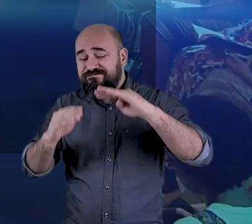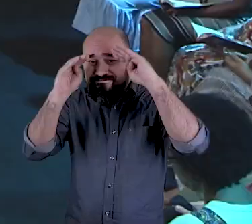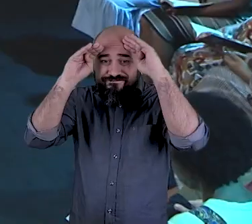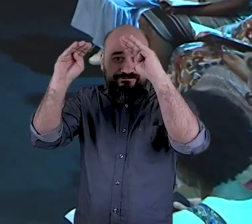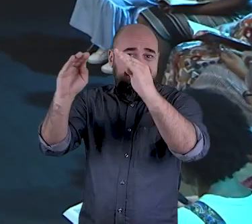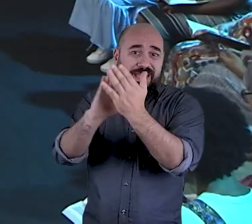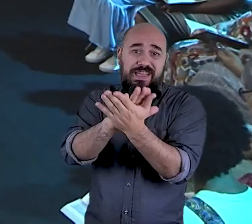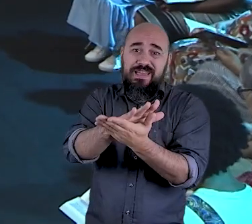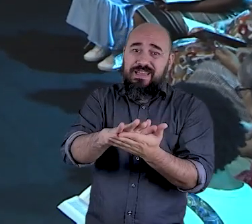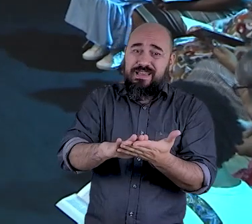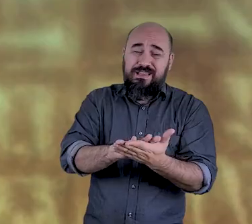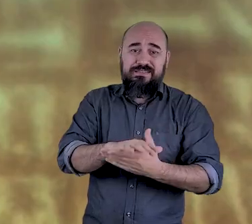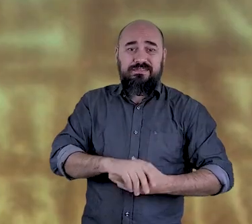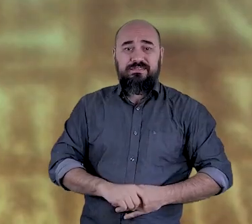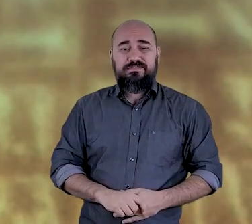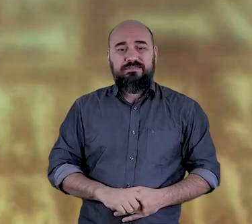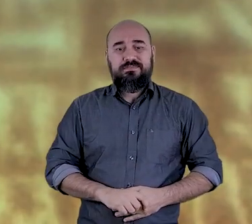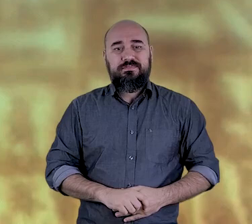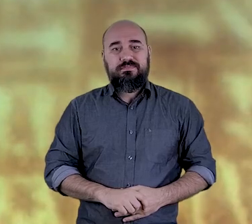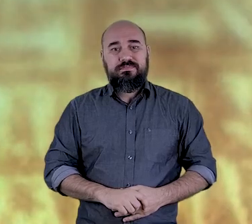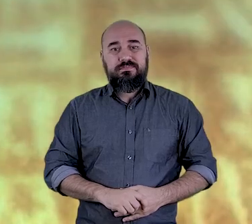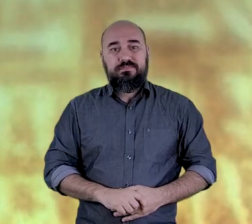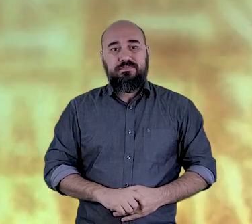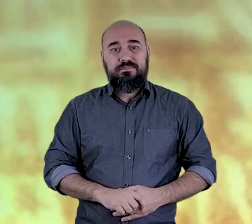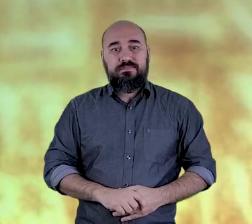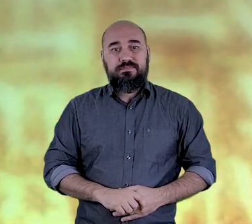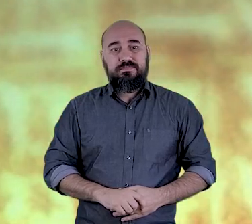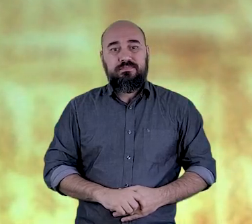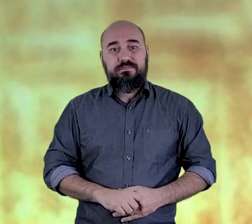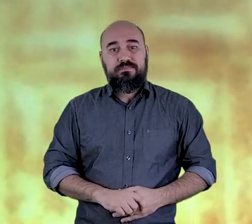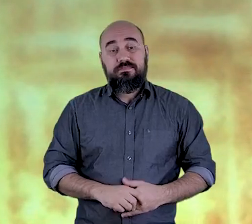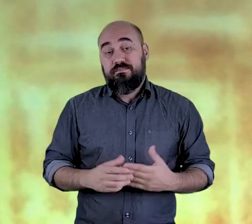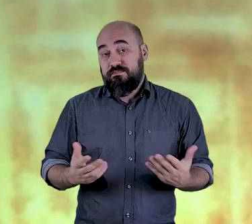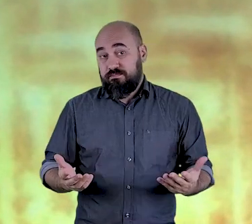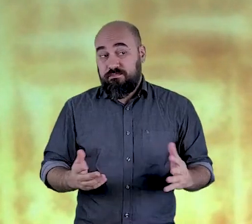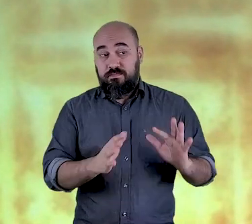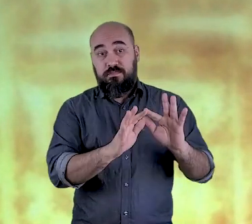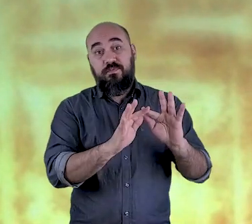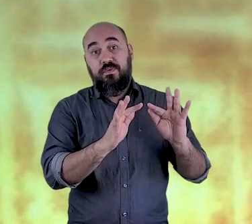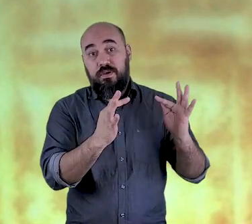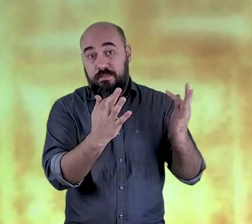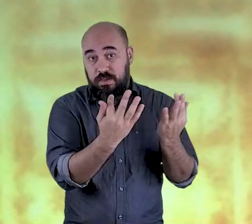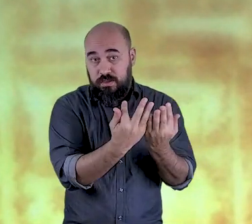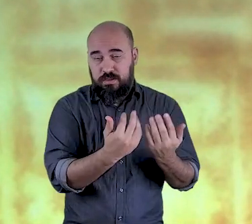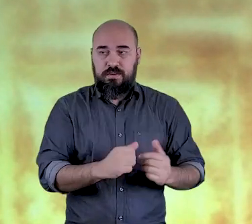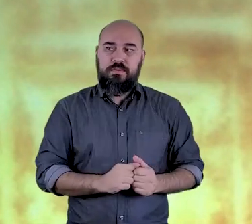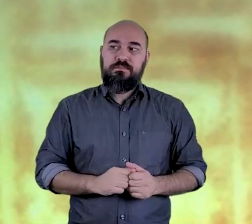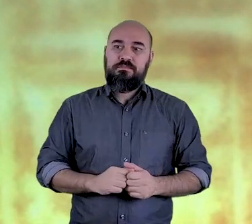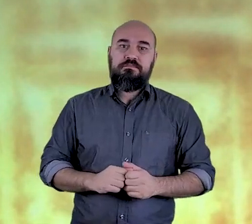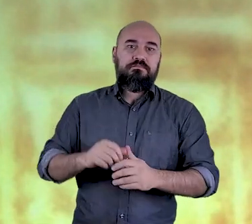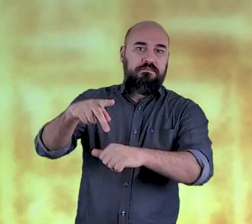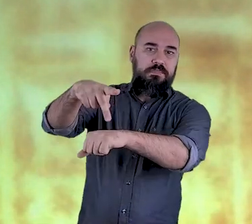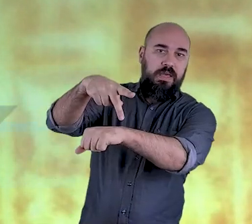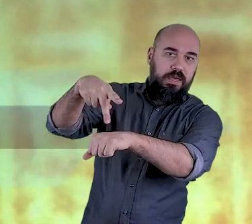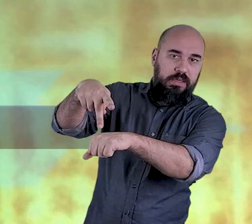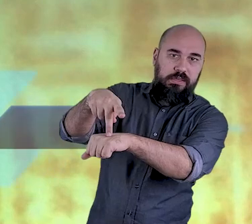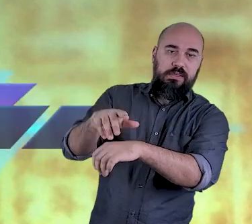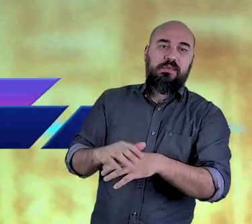voz quando qualquer pessoa qualquer família qualquer nação